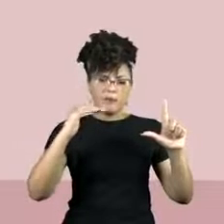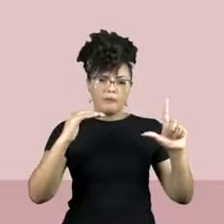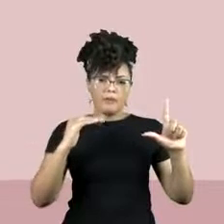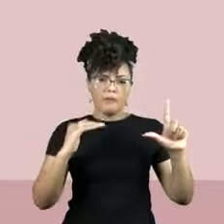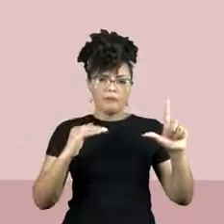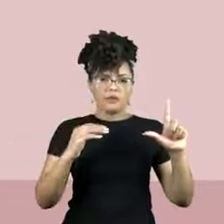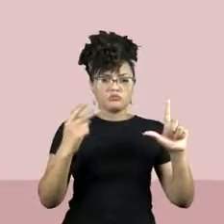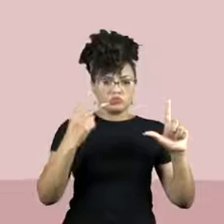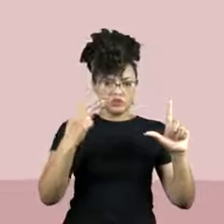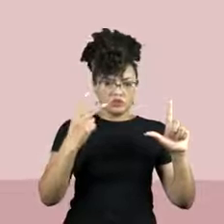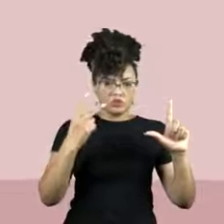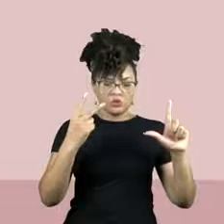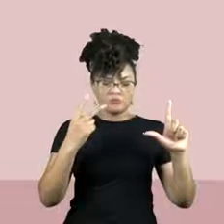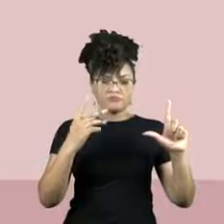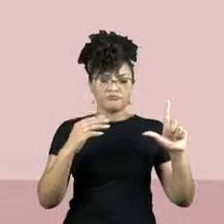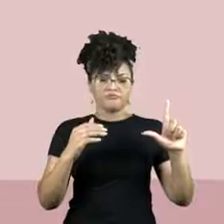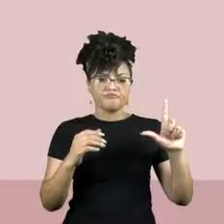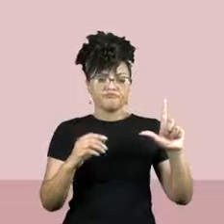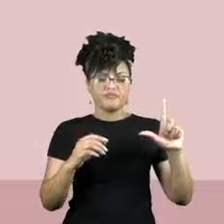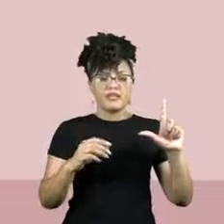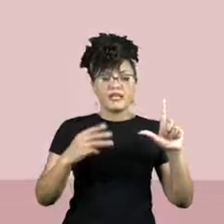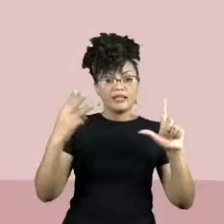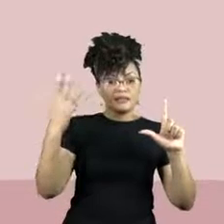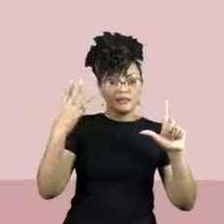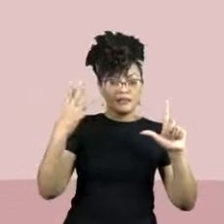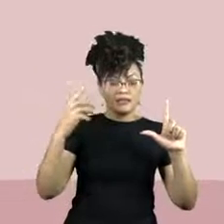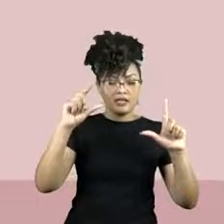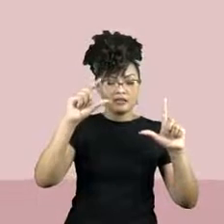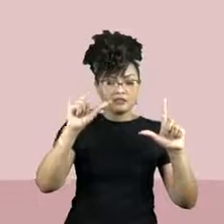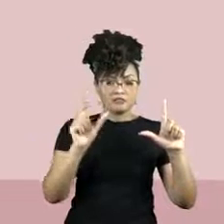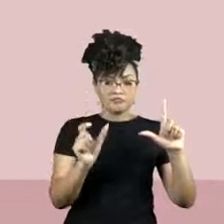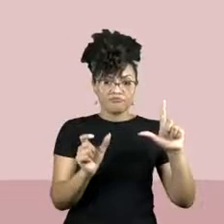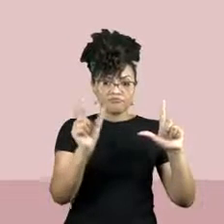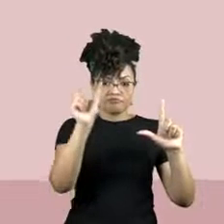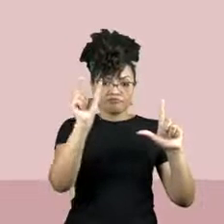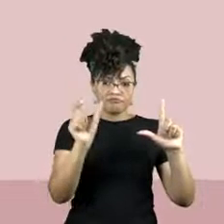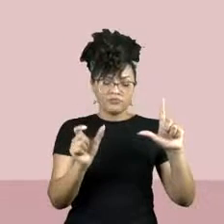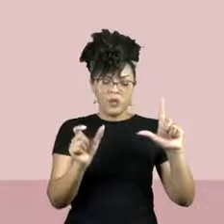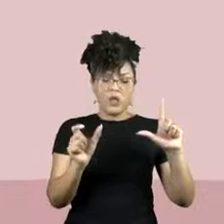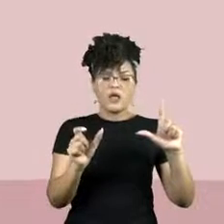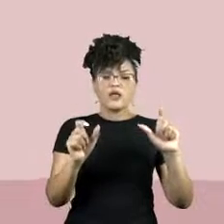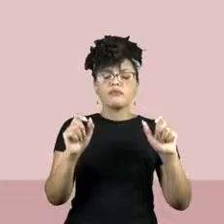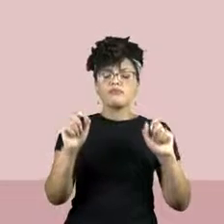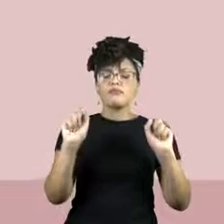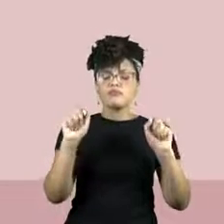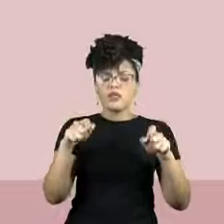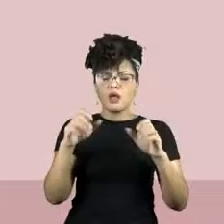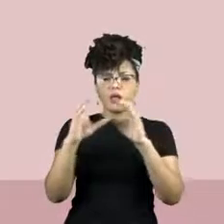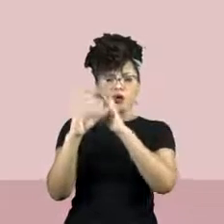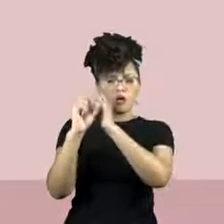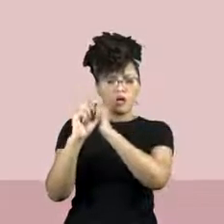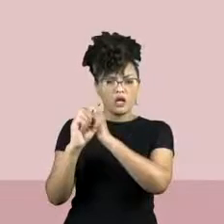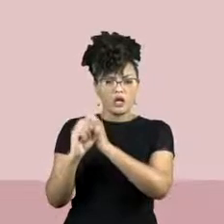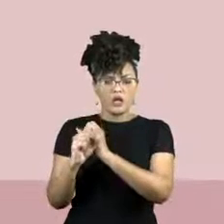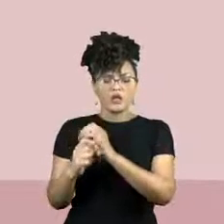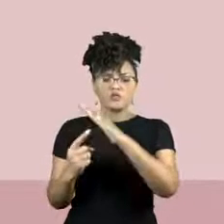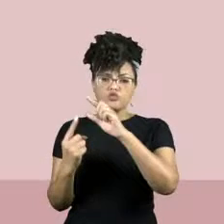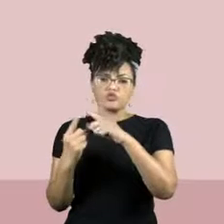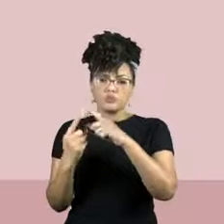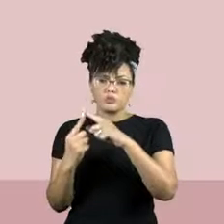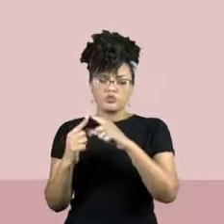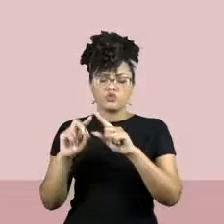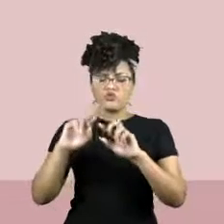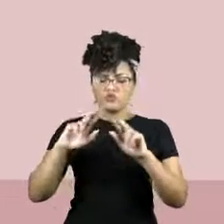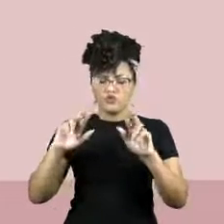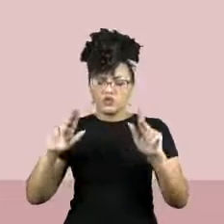essa aplicação. Tá? No item 3, ele vai ter uma faixa de opções de cálculo. Na verdade, isso aqui é o core do software. Né? Aqui